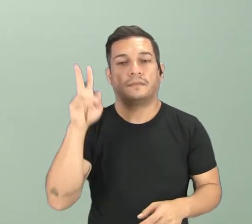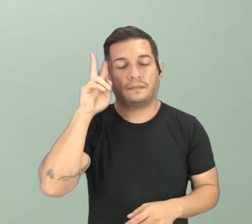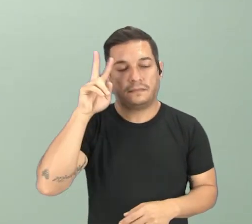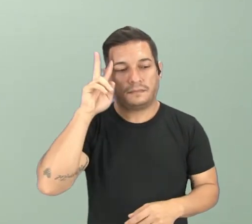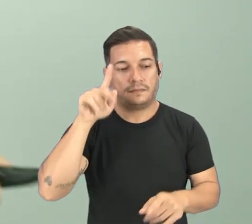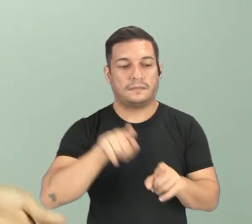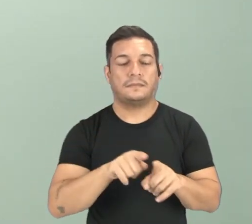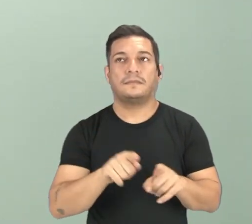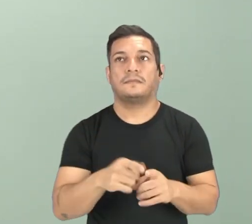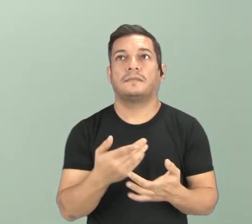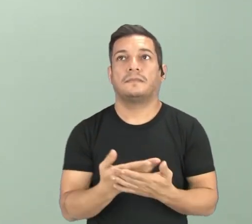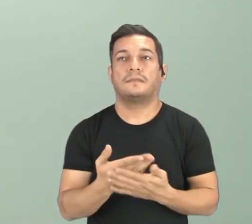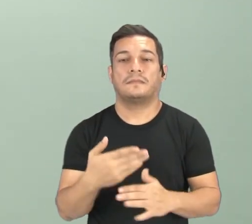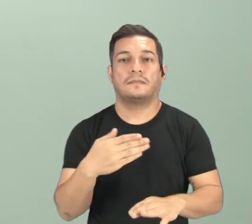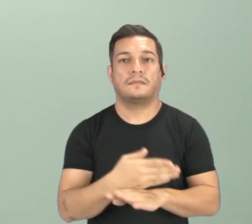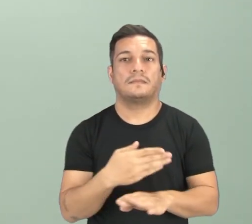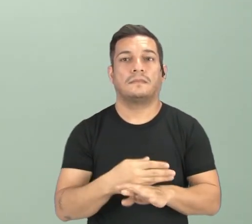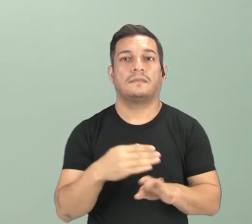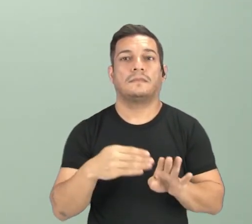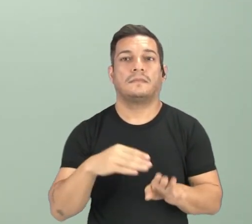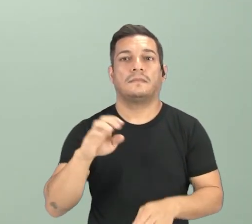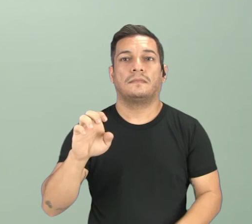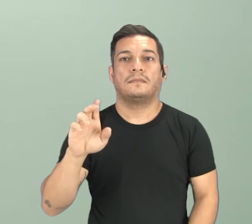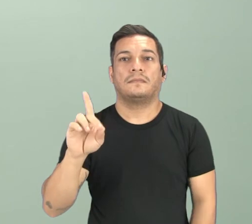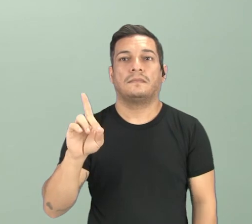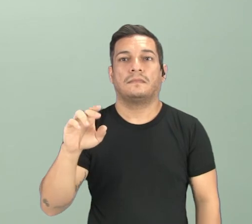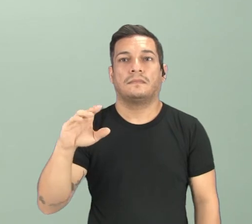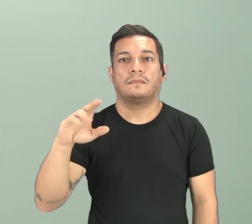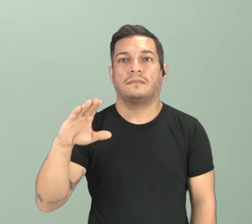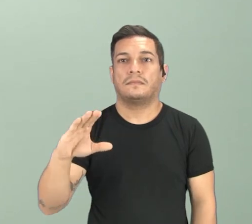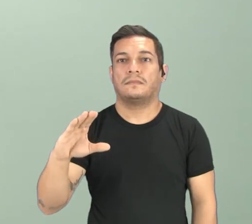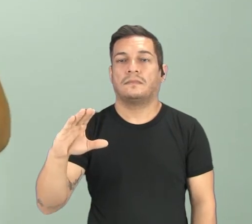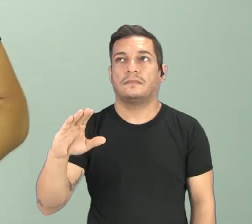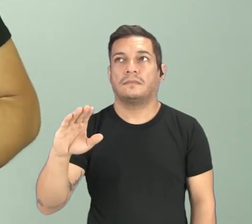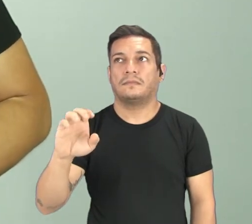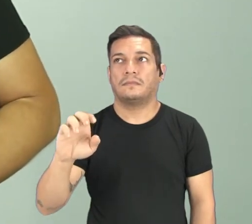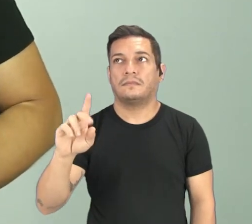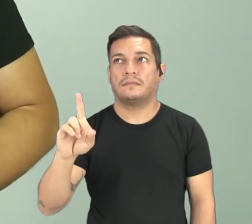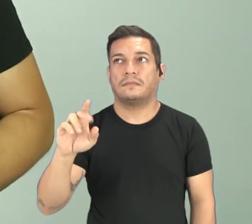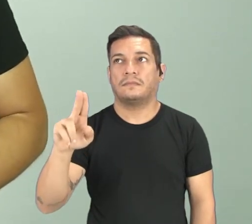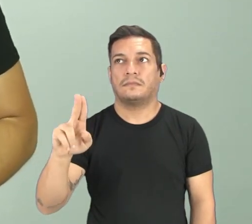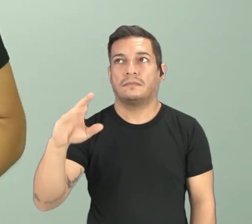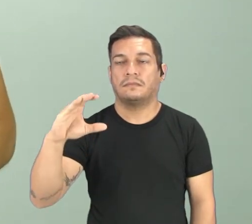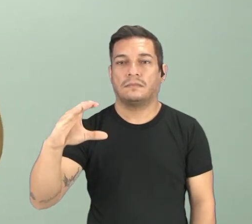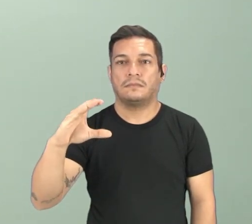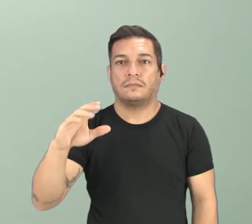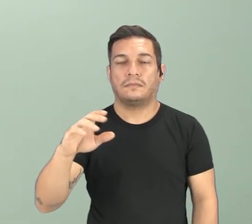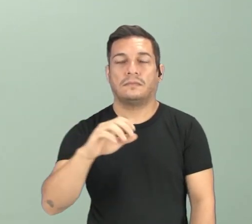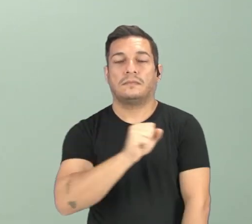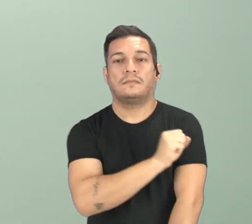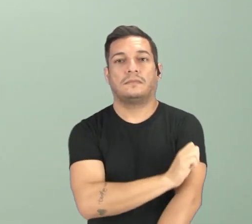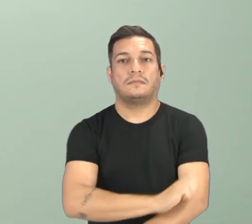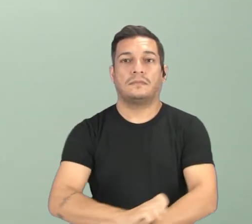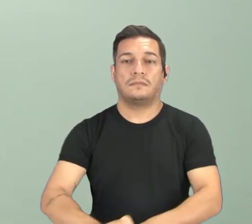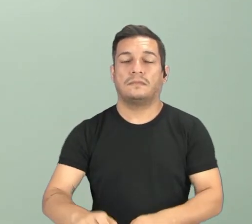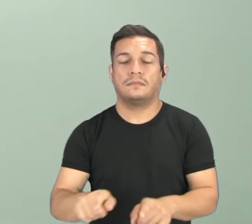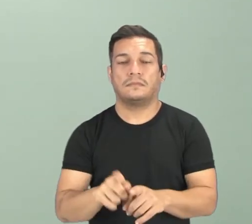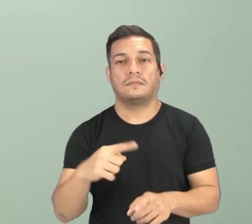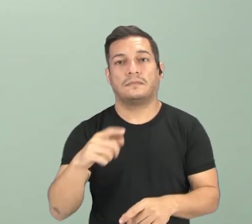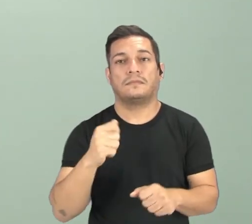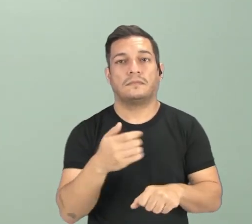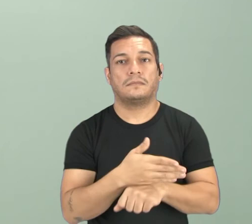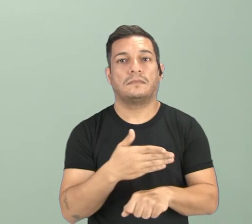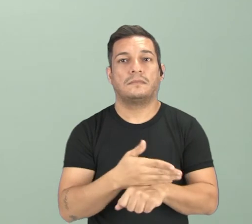Lembrando que as nossas aulas estão disponíveis na plataforma da AC, né, da Secretaria de Educação do Estado do Acre. Você pode